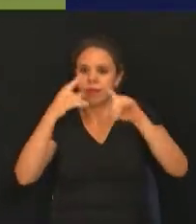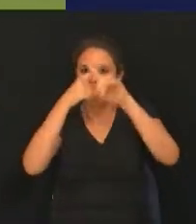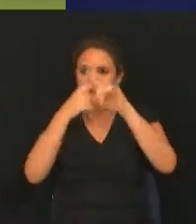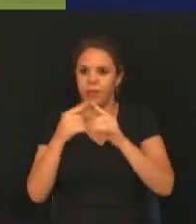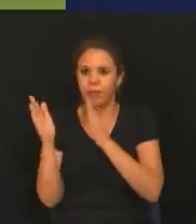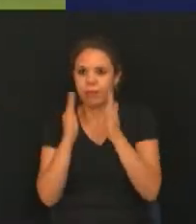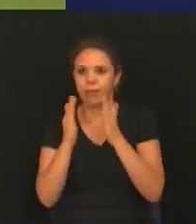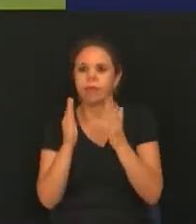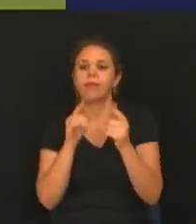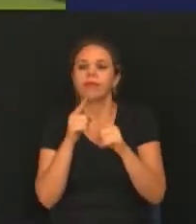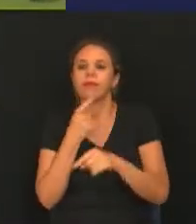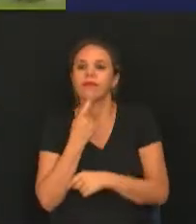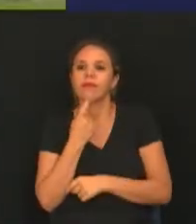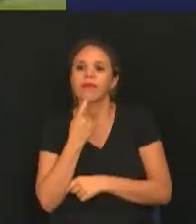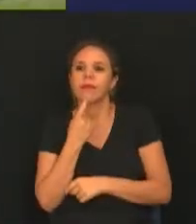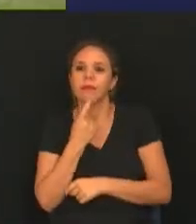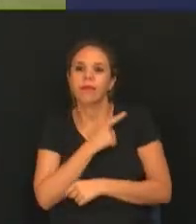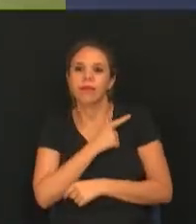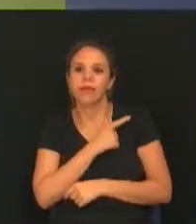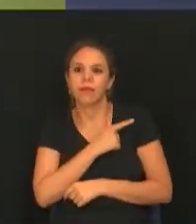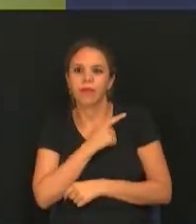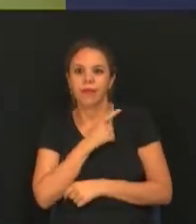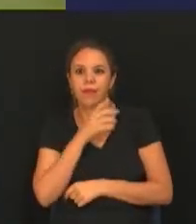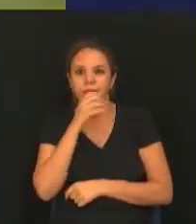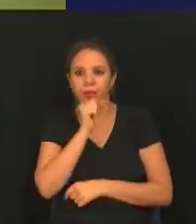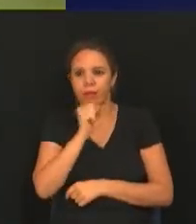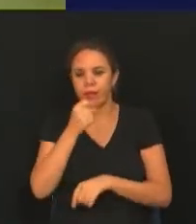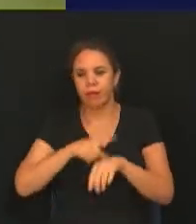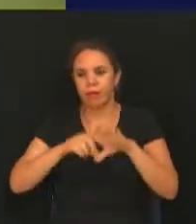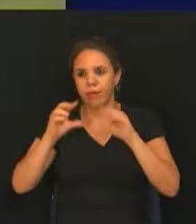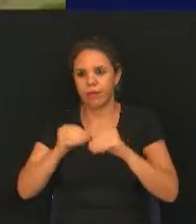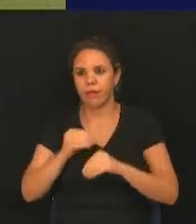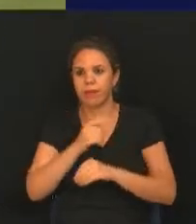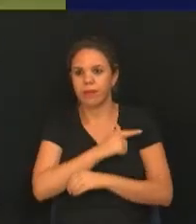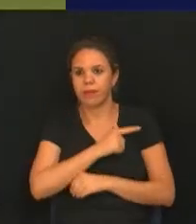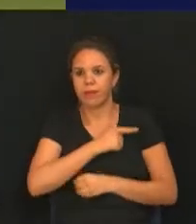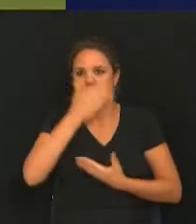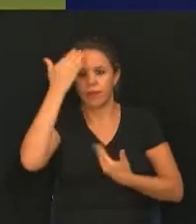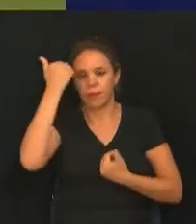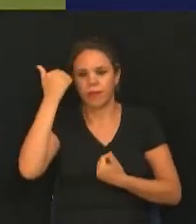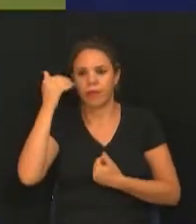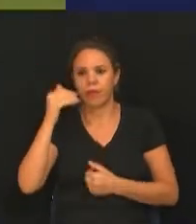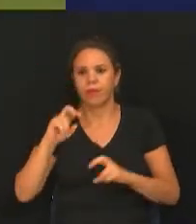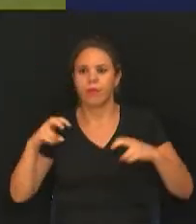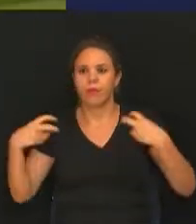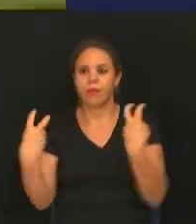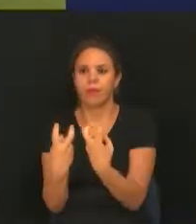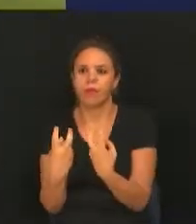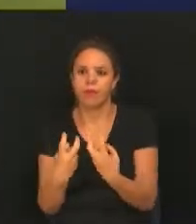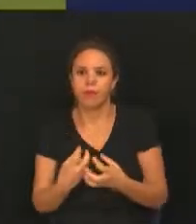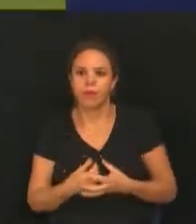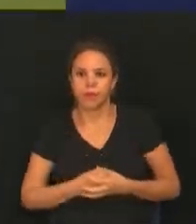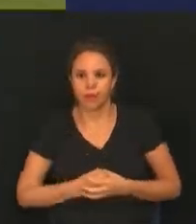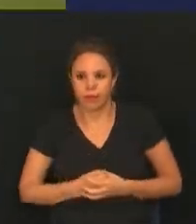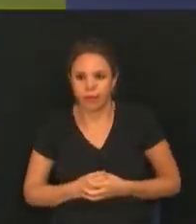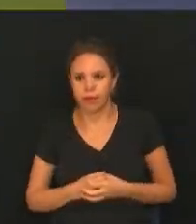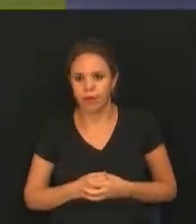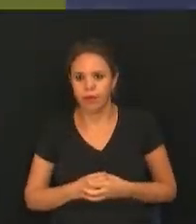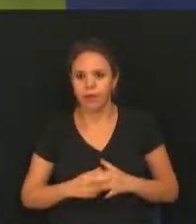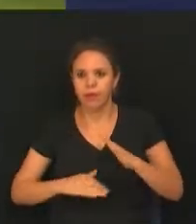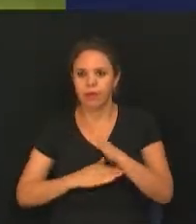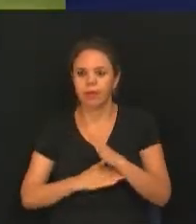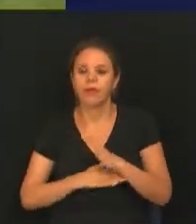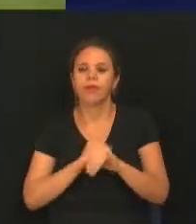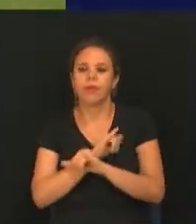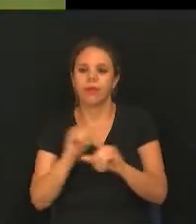de Preta se enfrentam neste sábado às 8 horas da noite no estádio Brinco de Ouro da Princesa. O Câmara Notícia